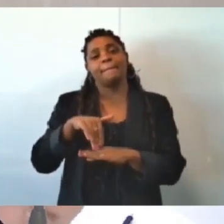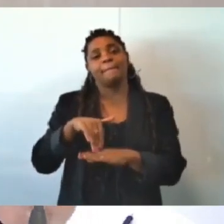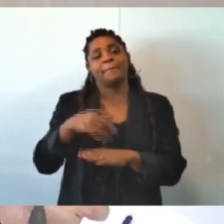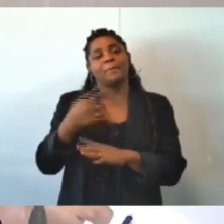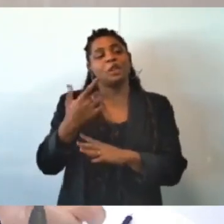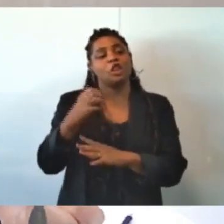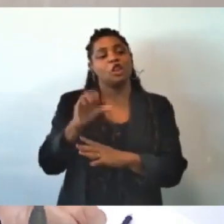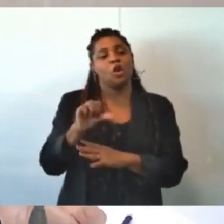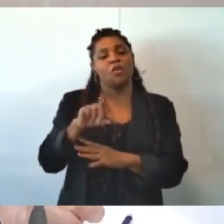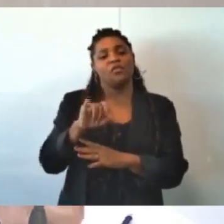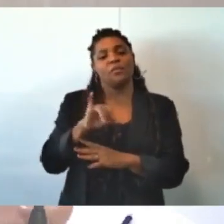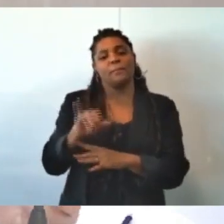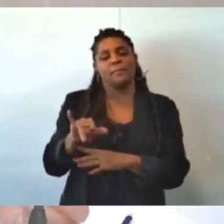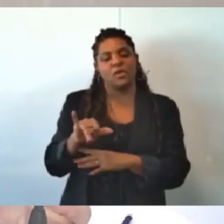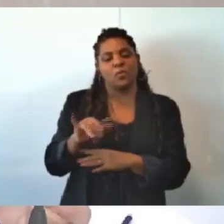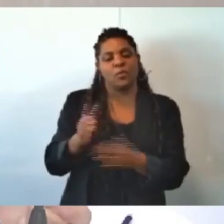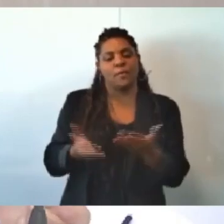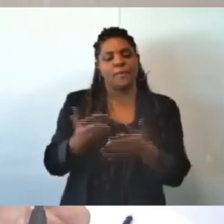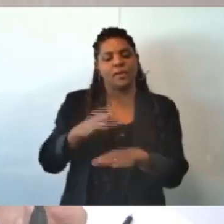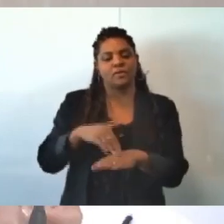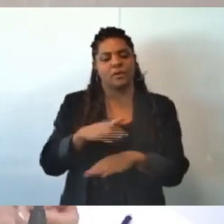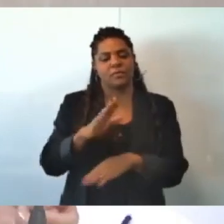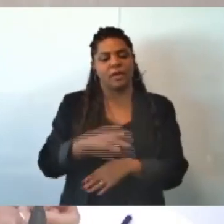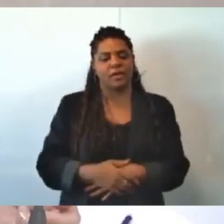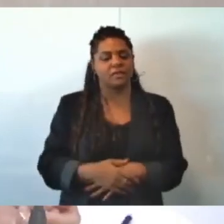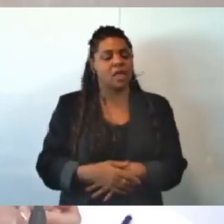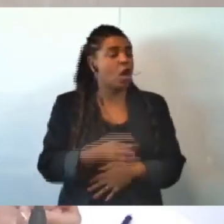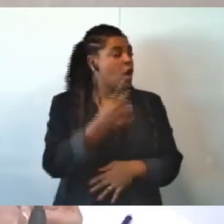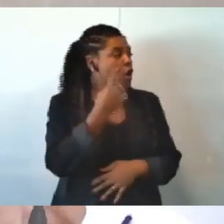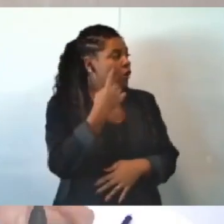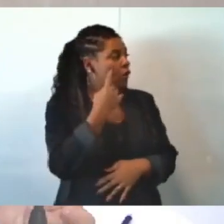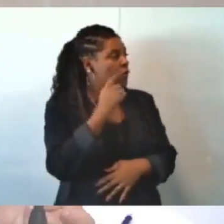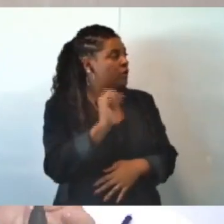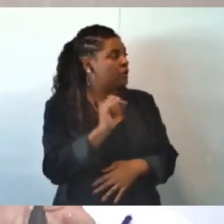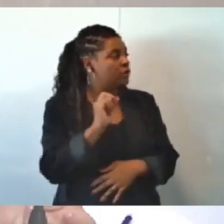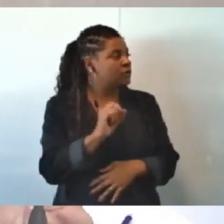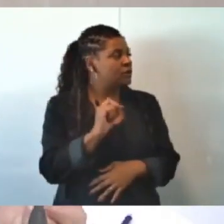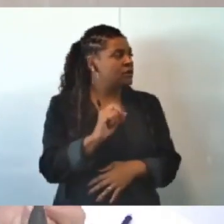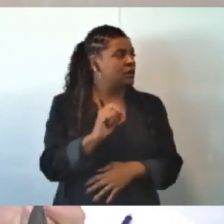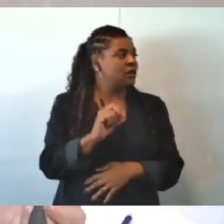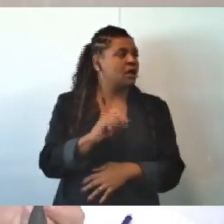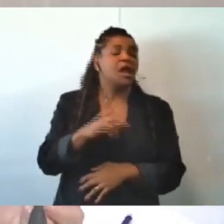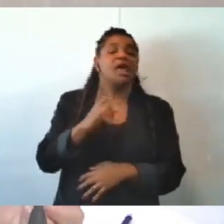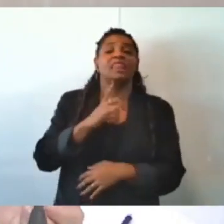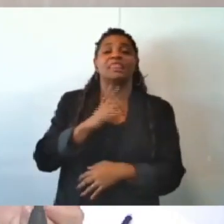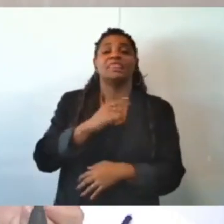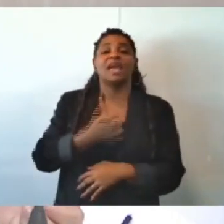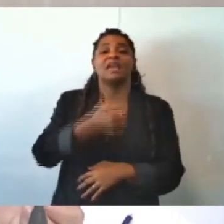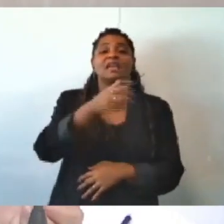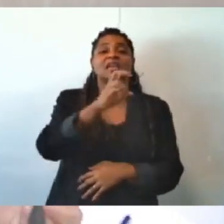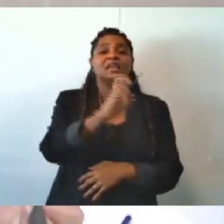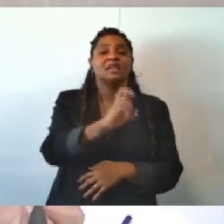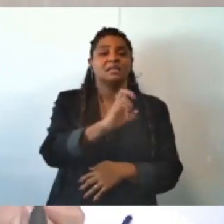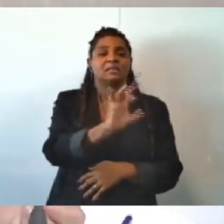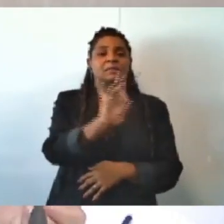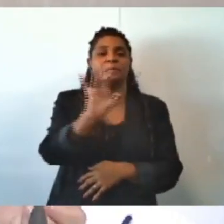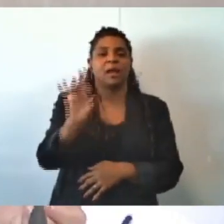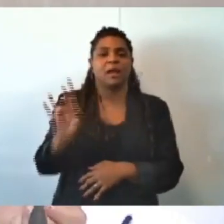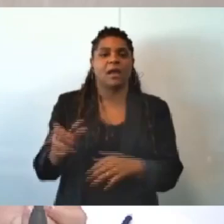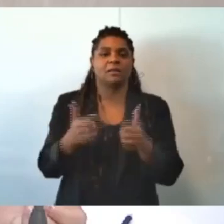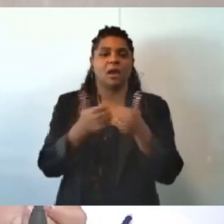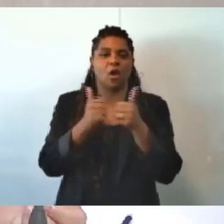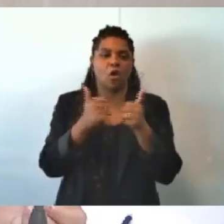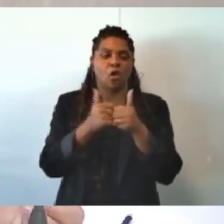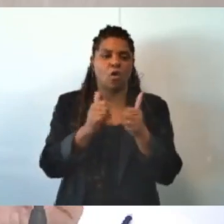Considerando que, num fluxo de carros, numa média baixa, são 15 carros para cada ônibus,